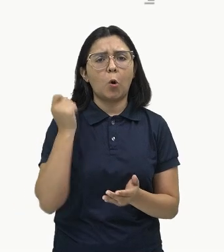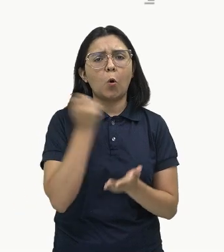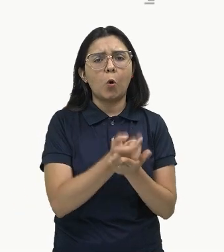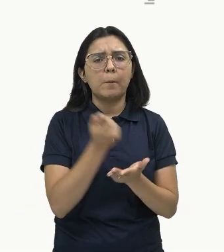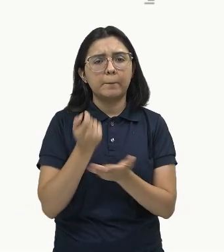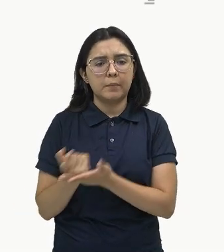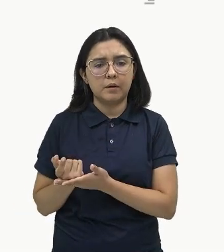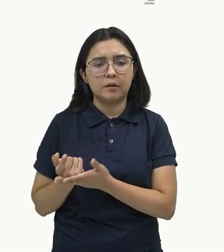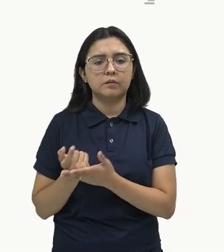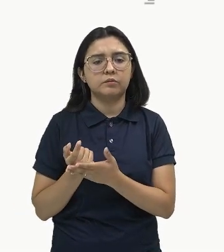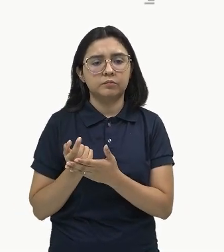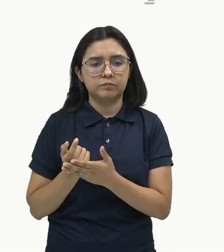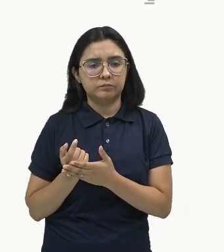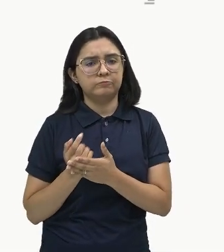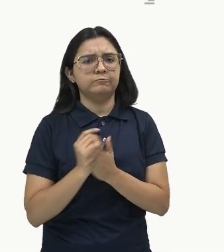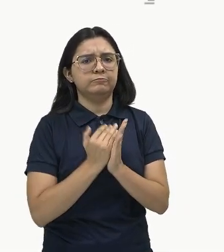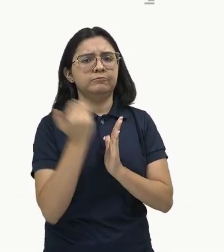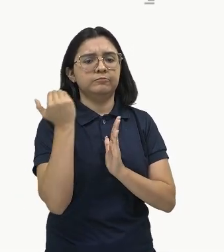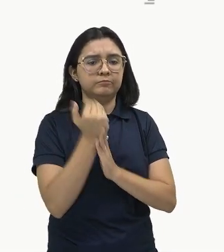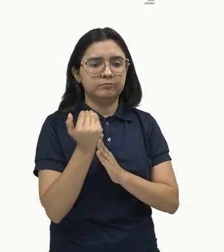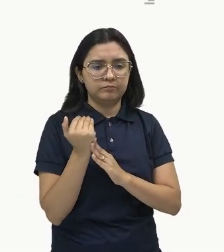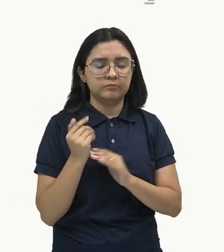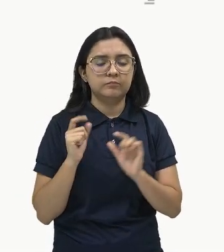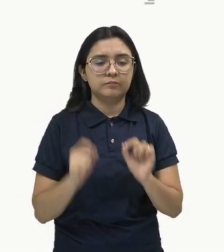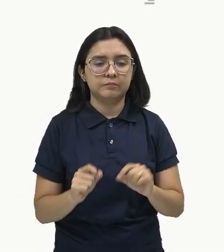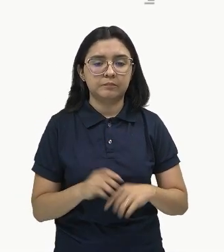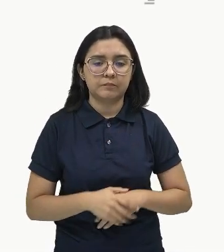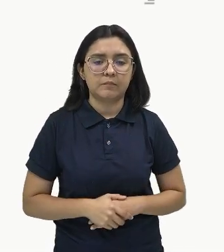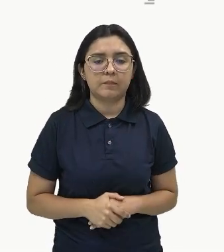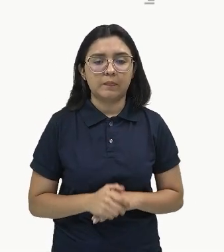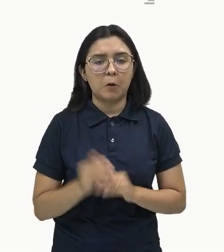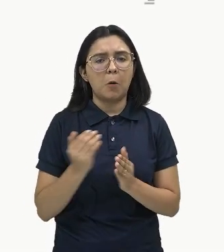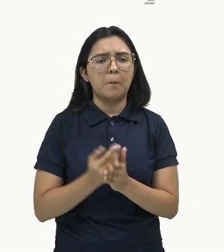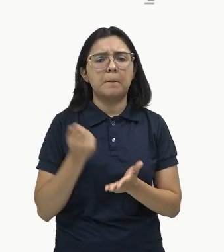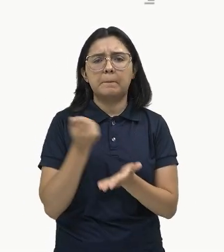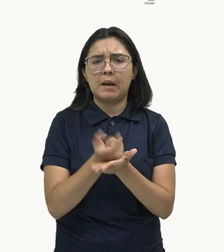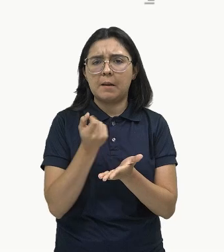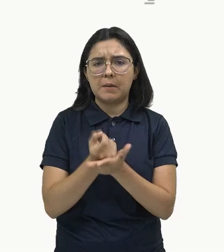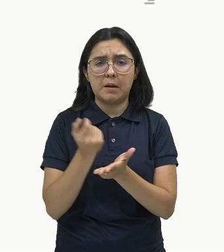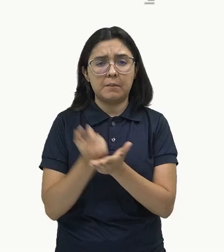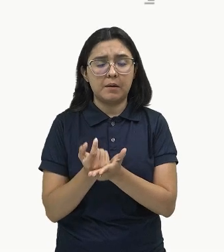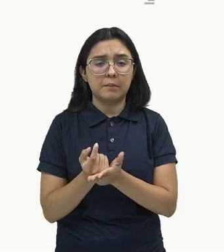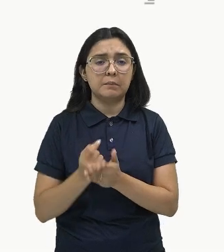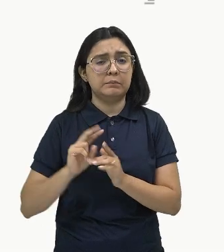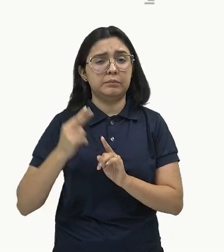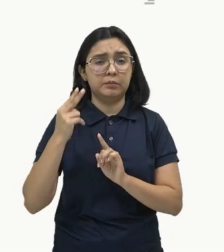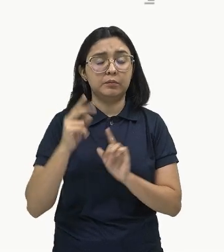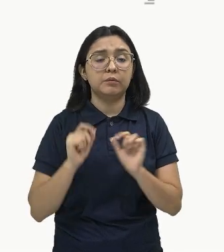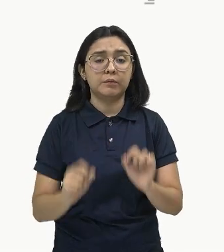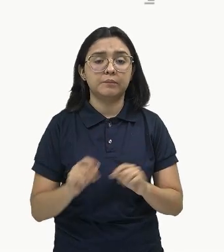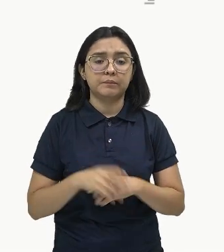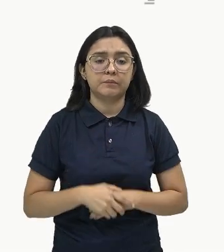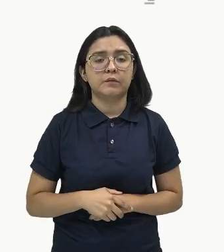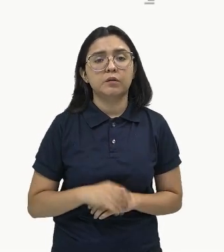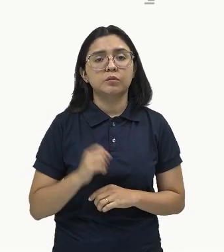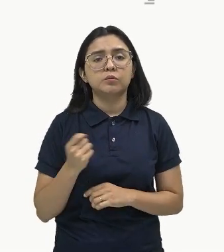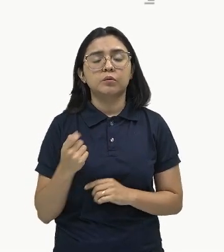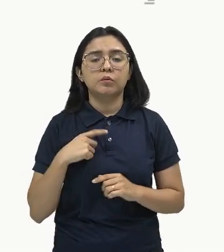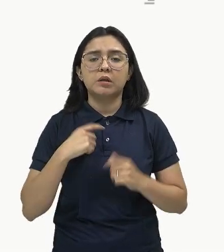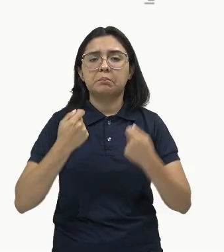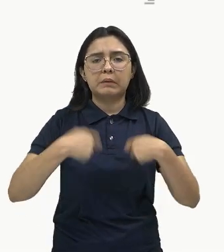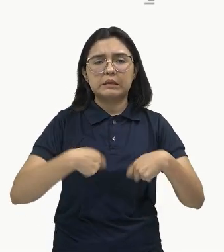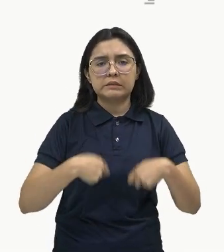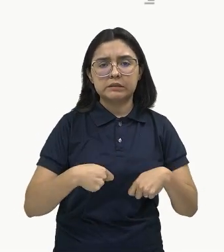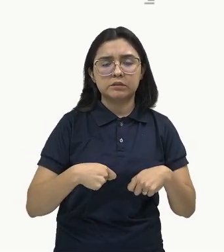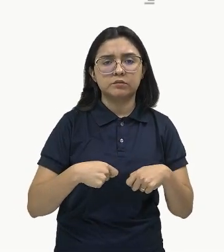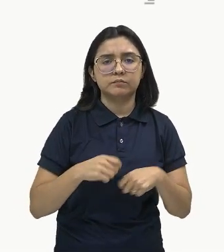como? Além, que é a palavra beyond, their basic needs. Comprar além das suas necessidades